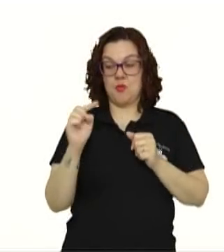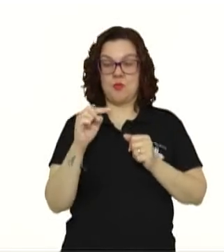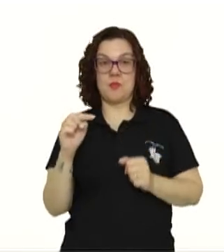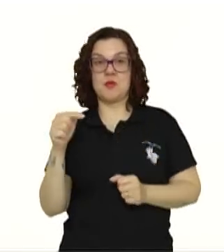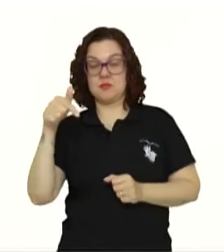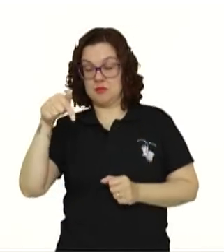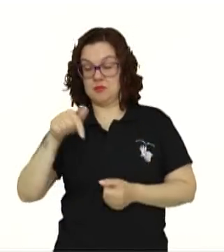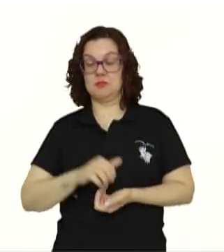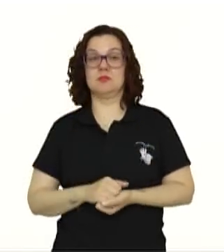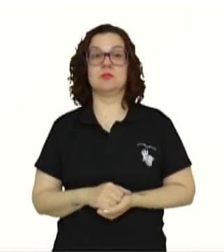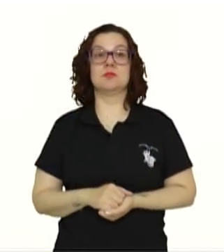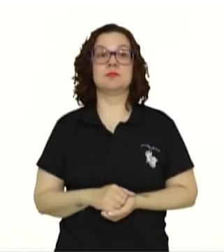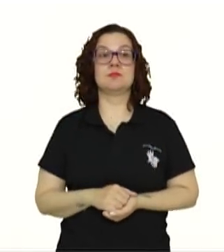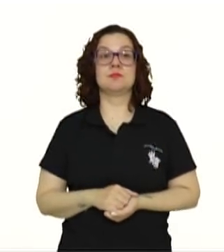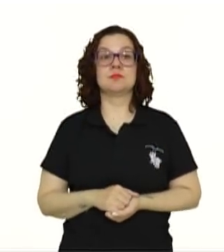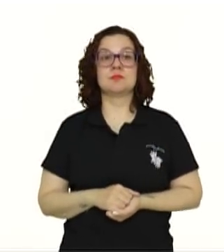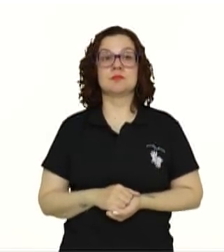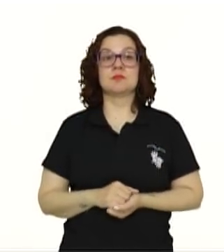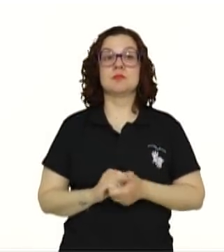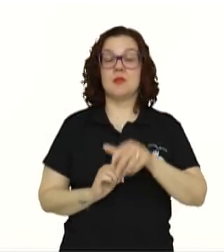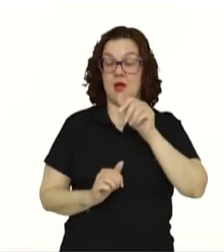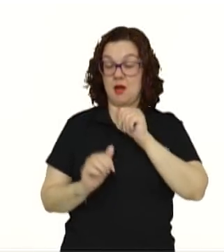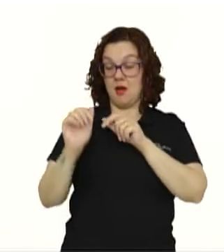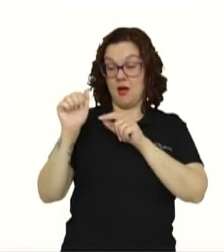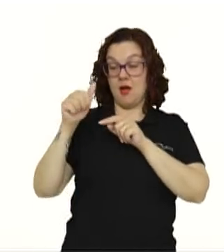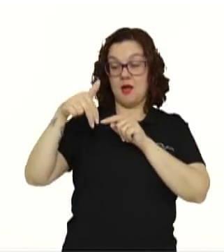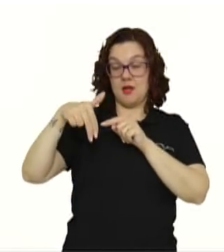7, AN igual a